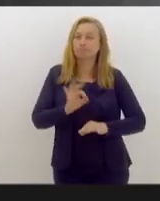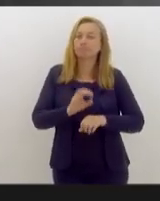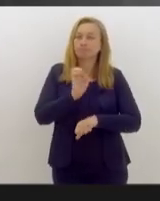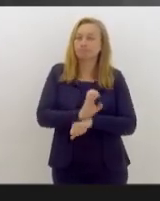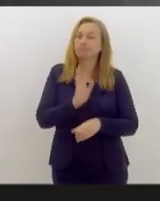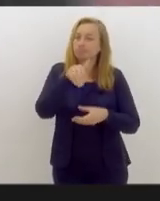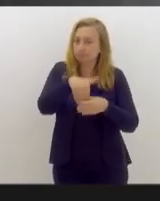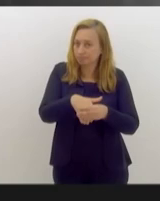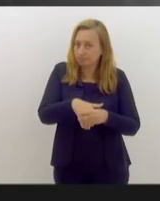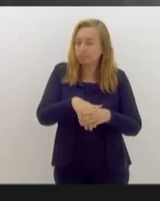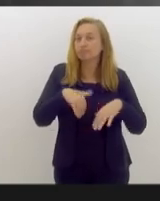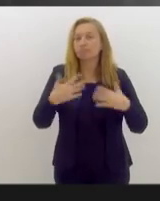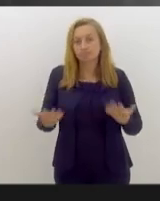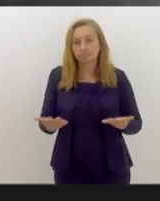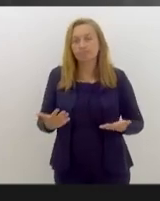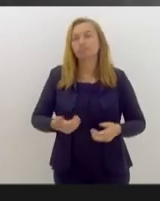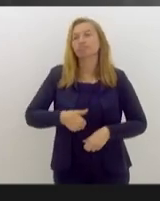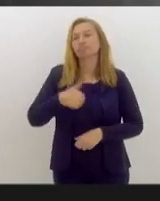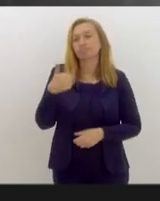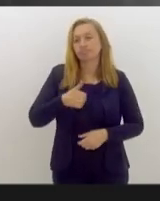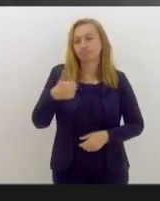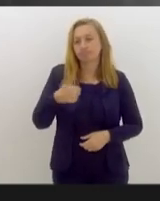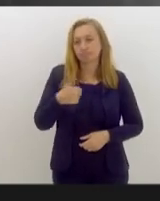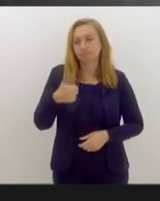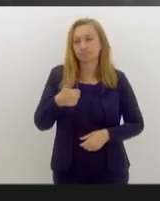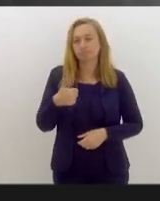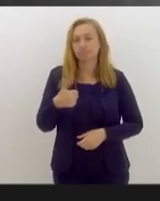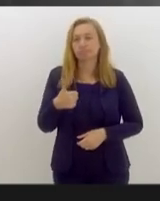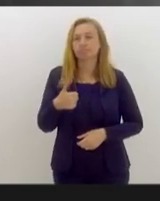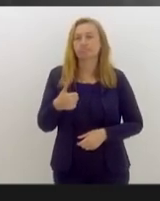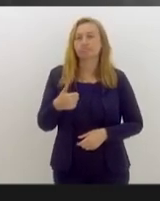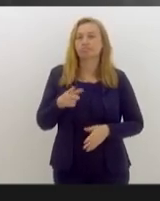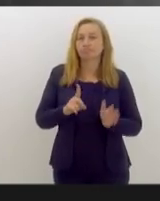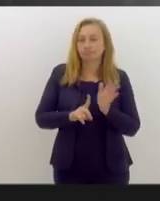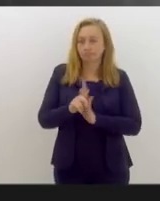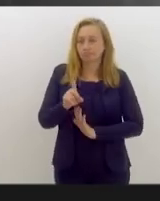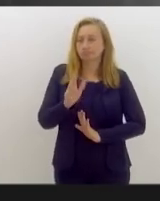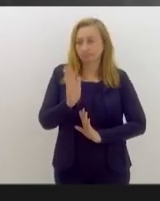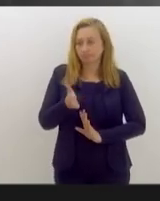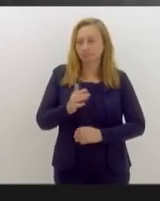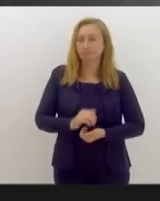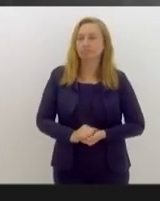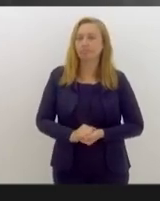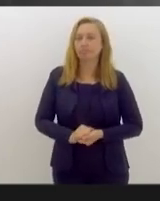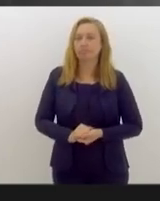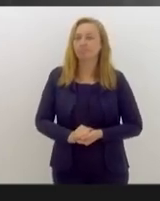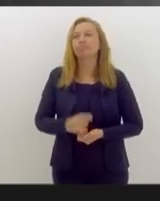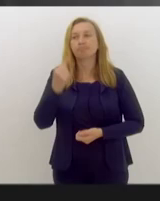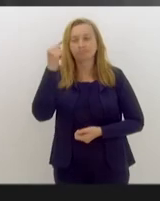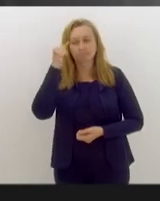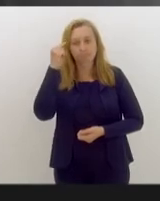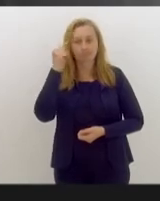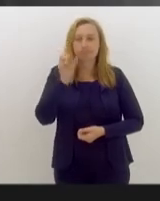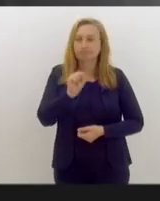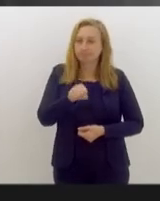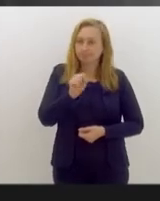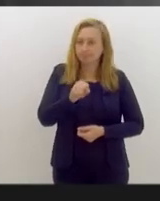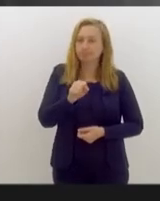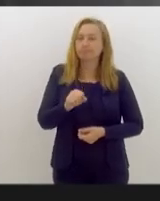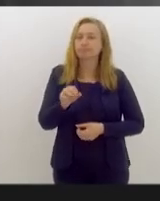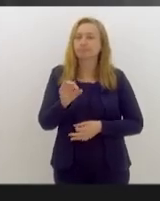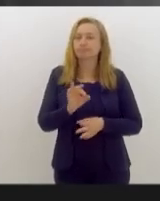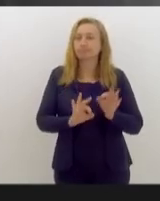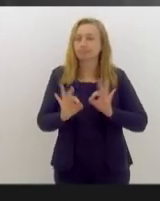votar? Então, isso é uma primeira ponderação, um primeiro questionamento que eu já coloco. A gente vai precisar pensar na vigência do